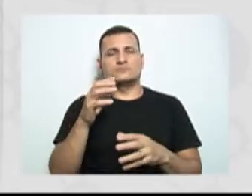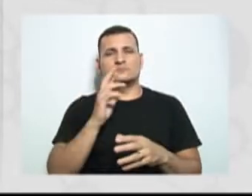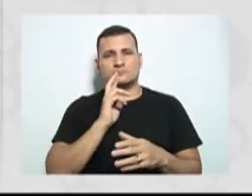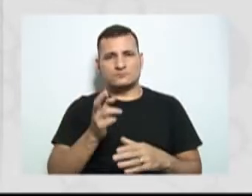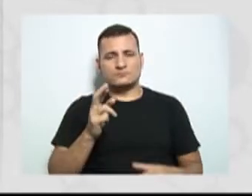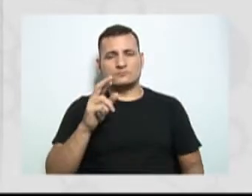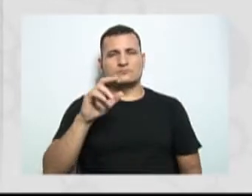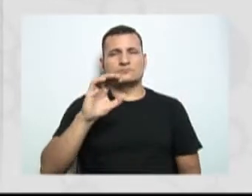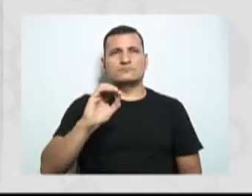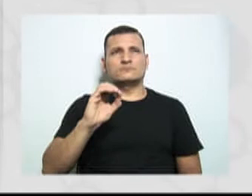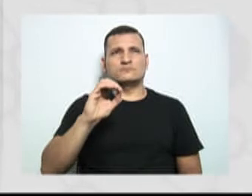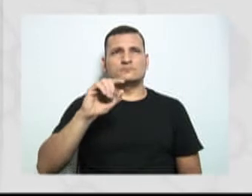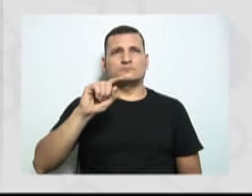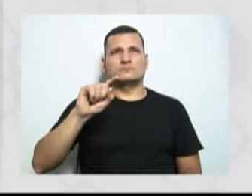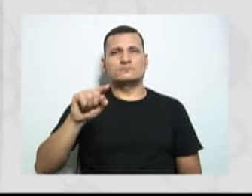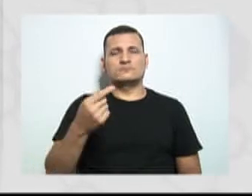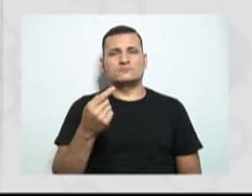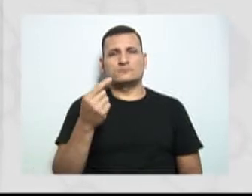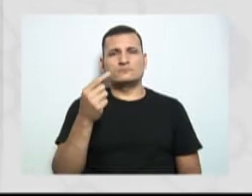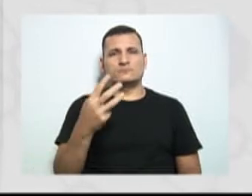0,393.